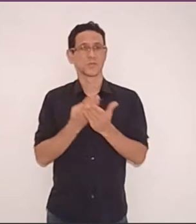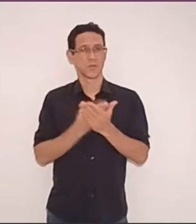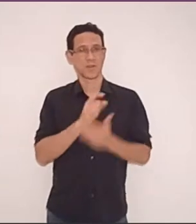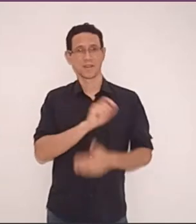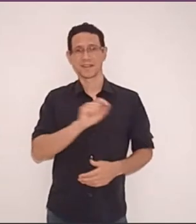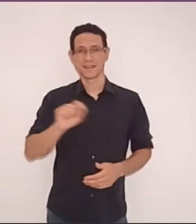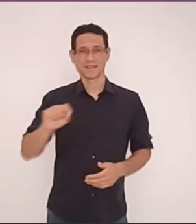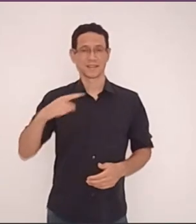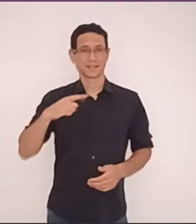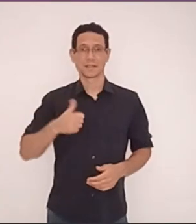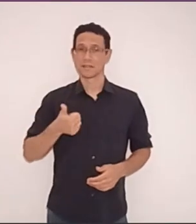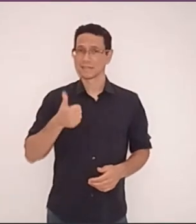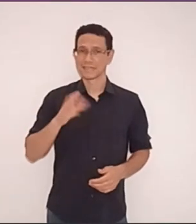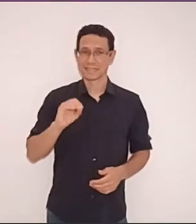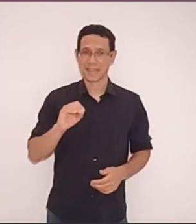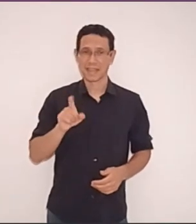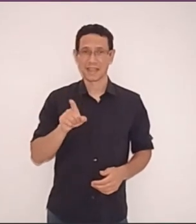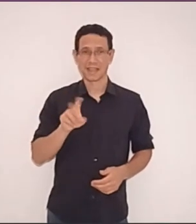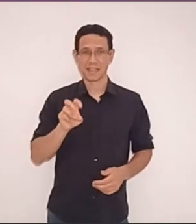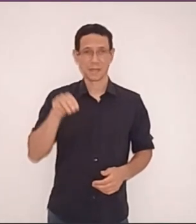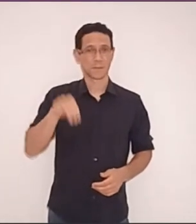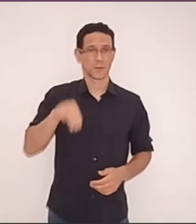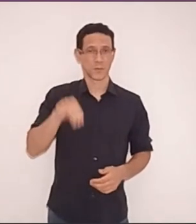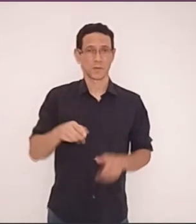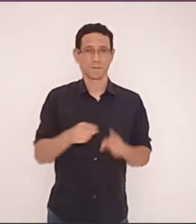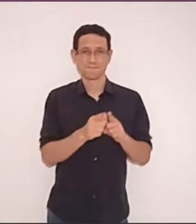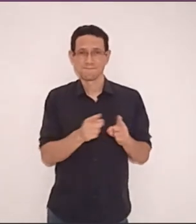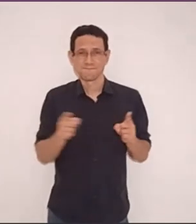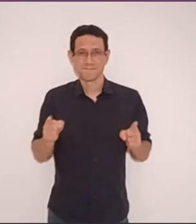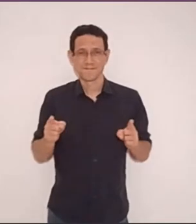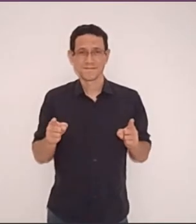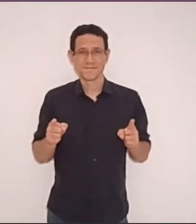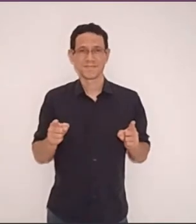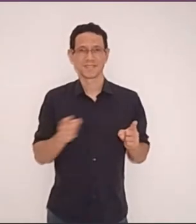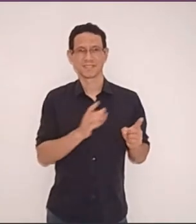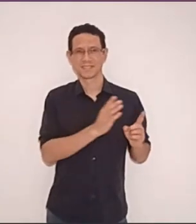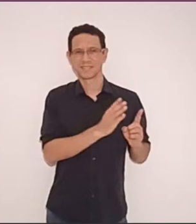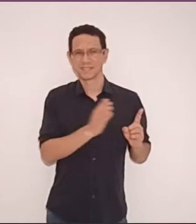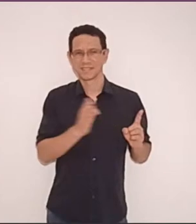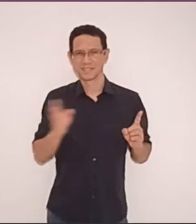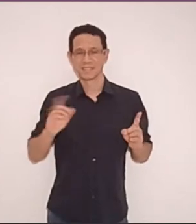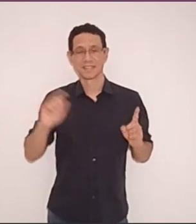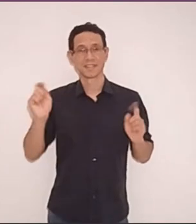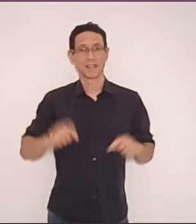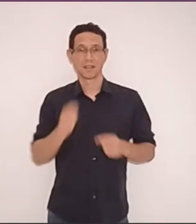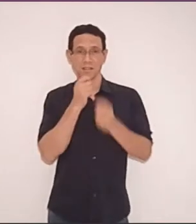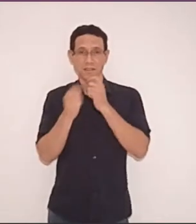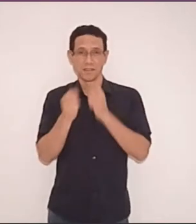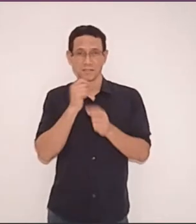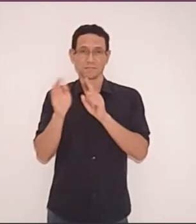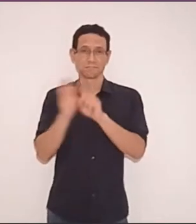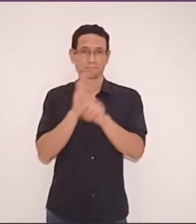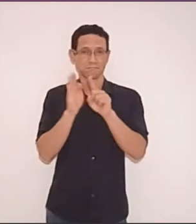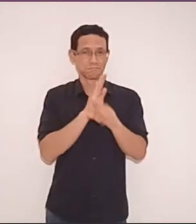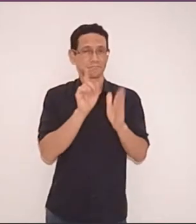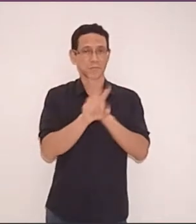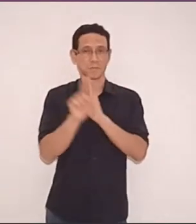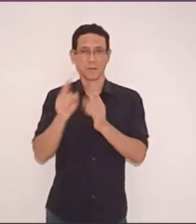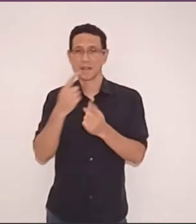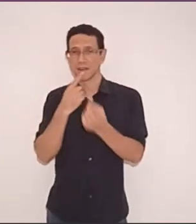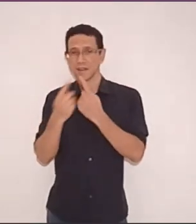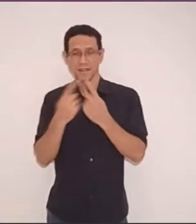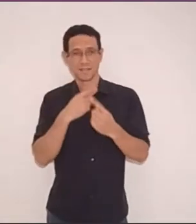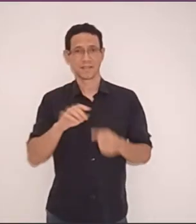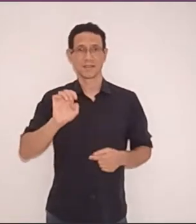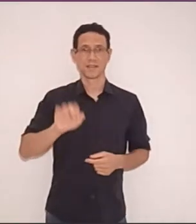no máximo de 10 a 15 minutos cada episódio E aí nela eu trago 10 episódio entrevistando várias pessoas personalidades